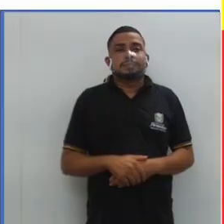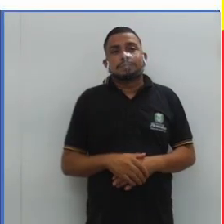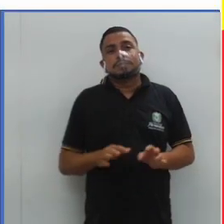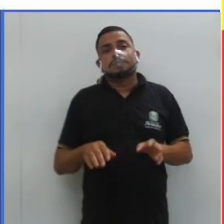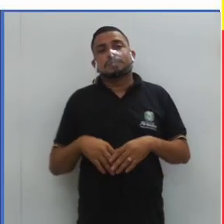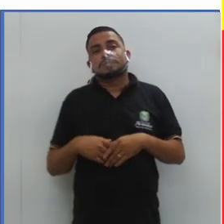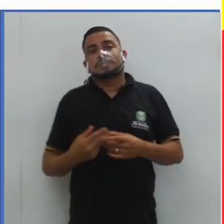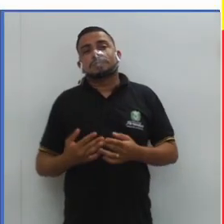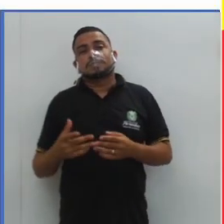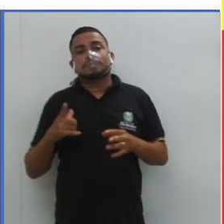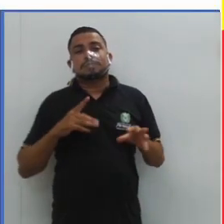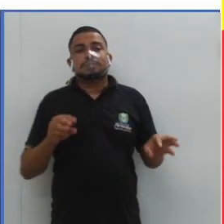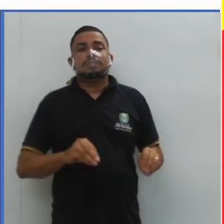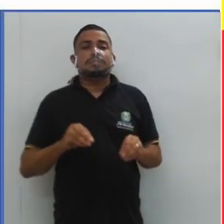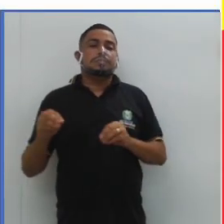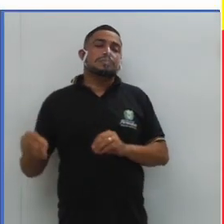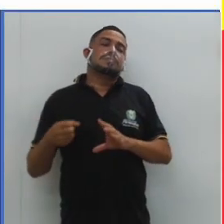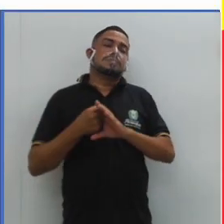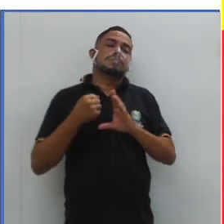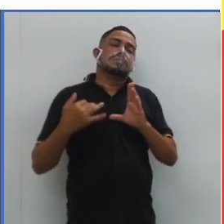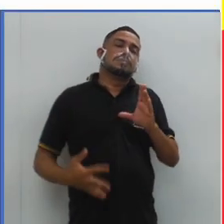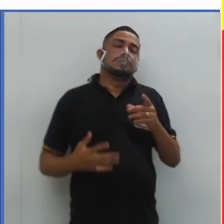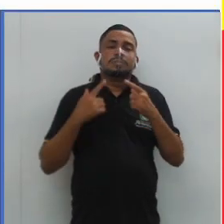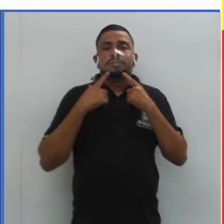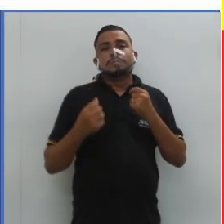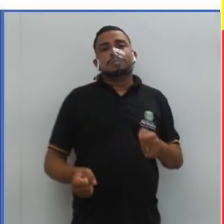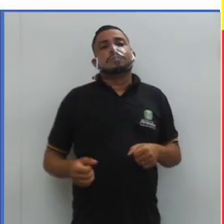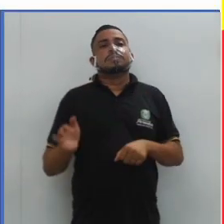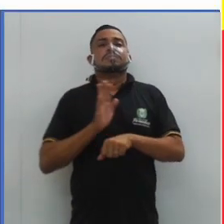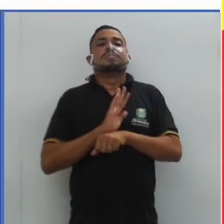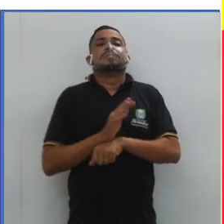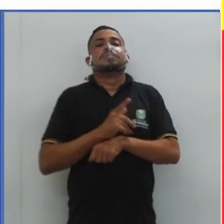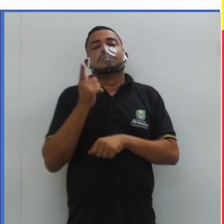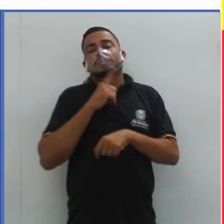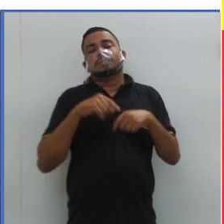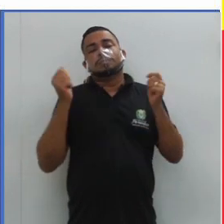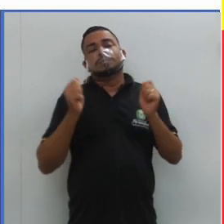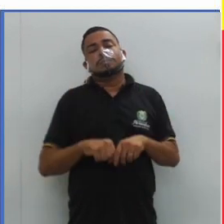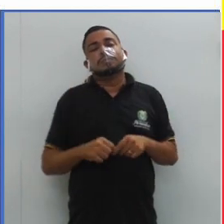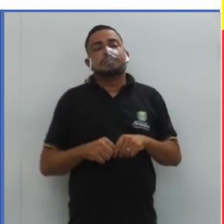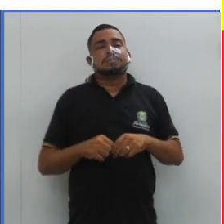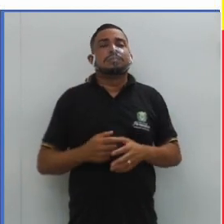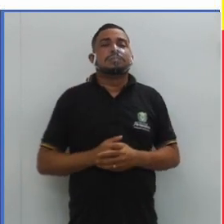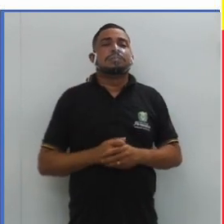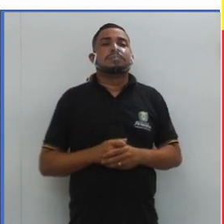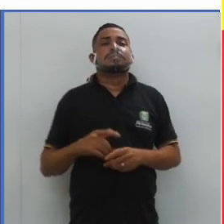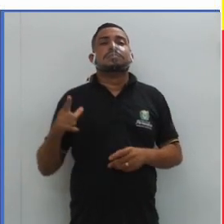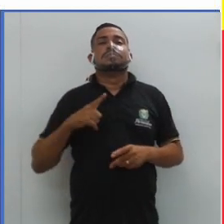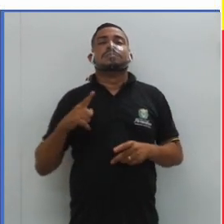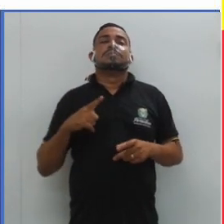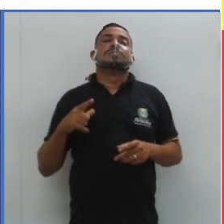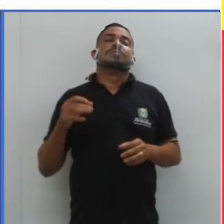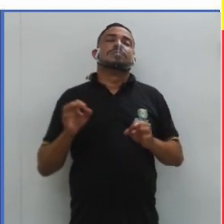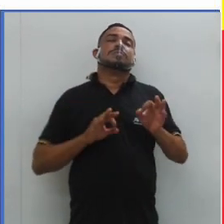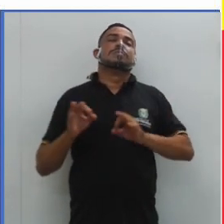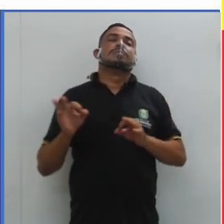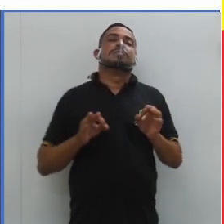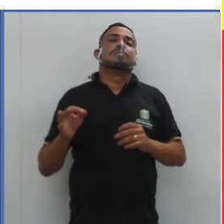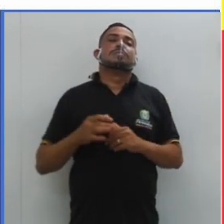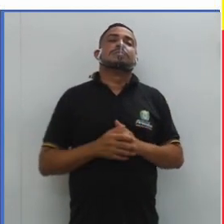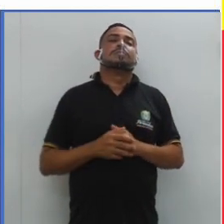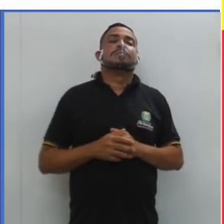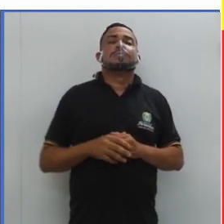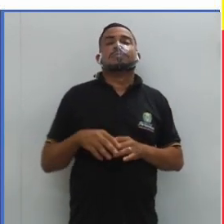Certo? Então, cortes e transições característicos da linguagem do cinema são possíveis em razão da possibilidade da